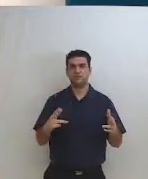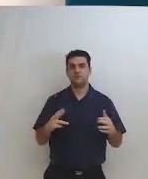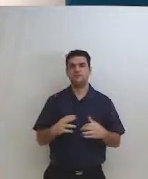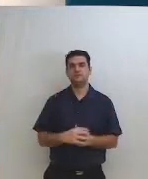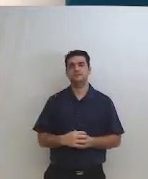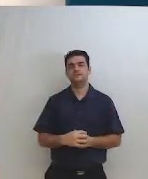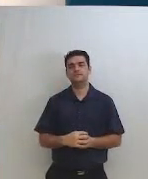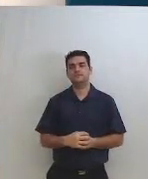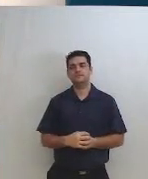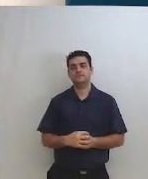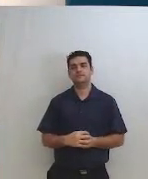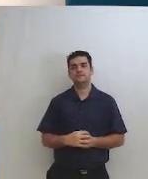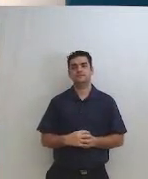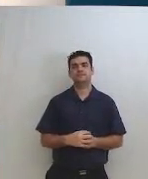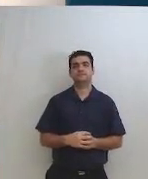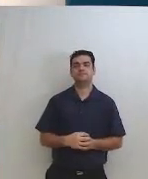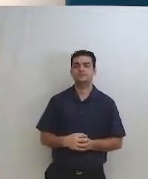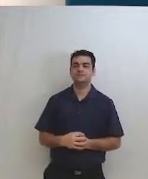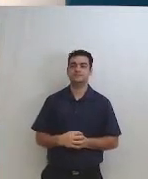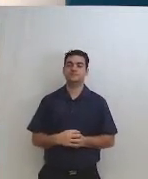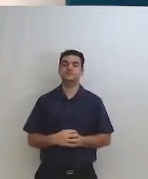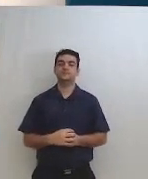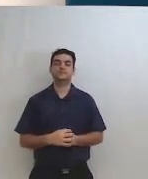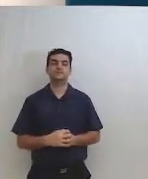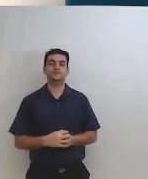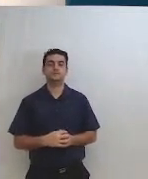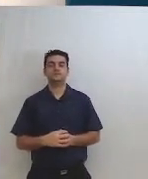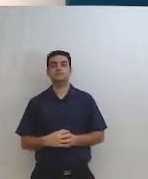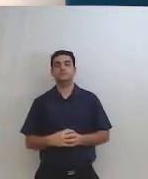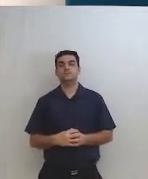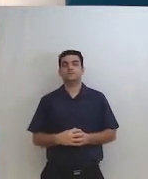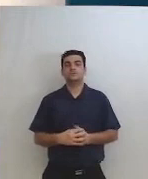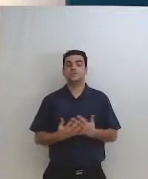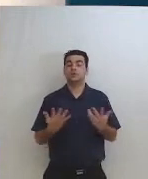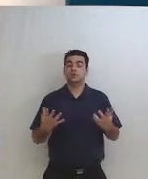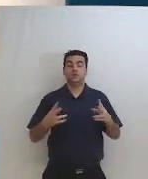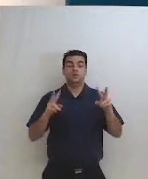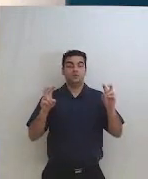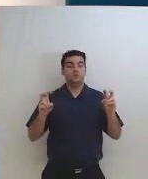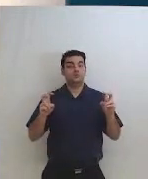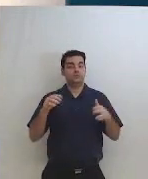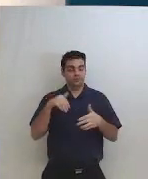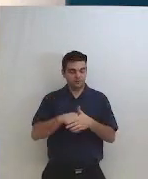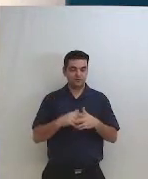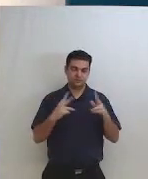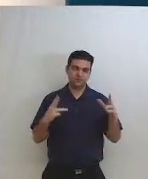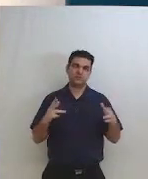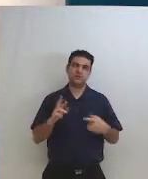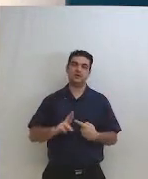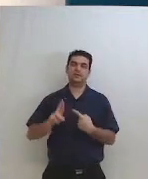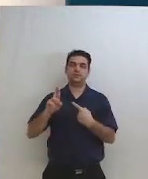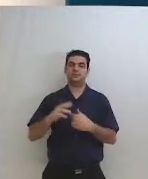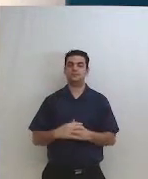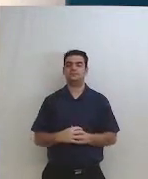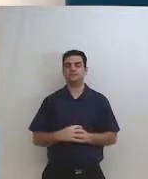assim proclamado o resultado, nos termos do voto do ilustre relator. Agravo regimental no